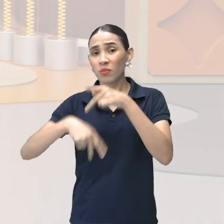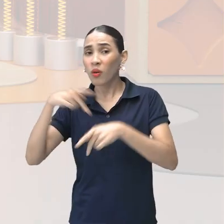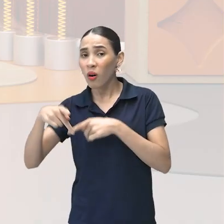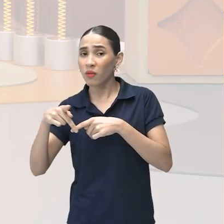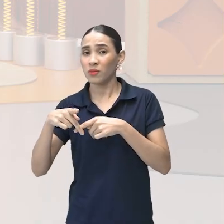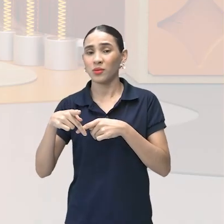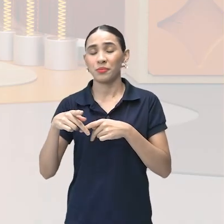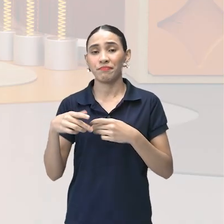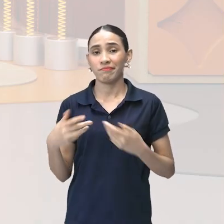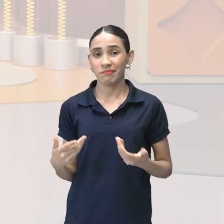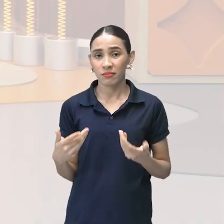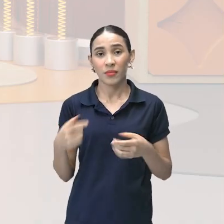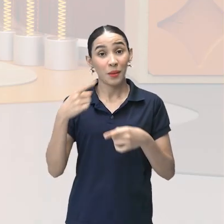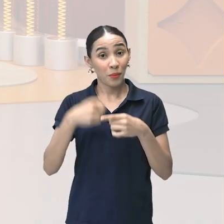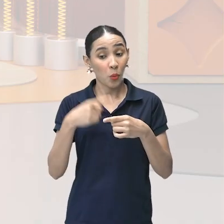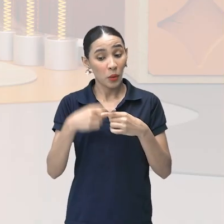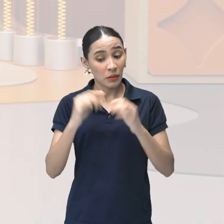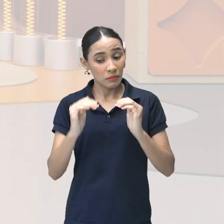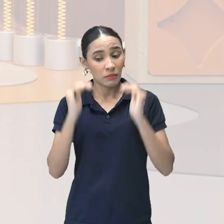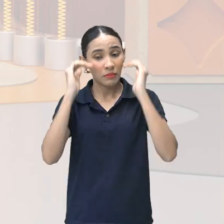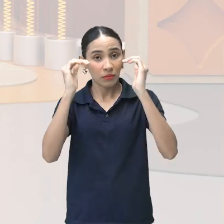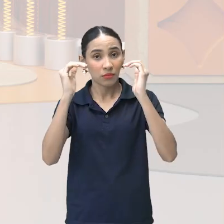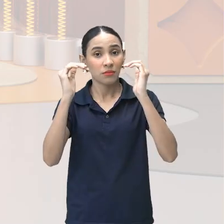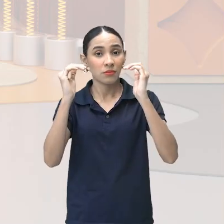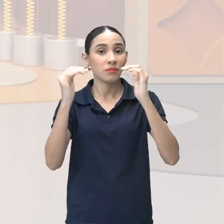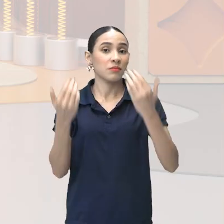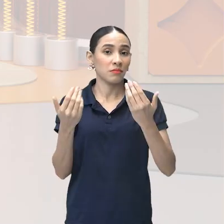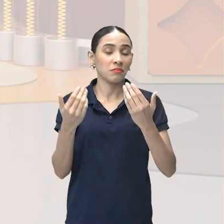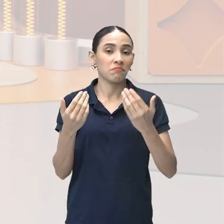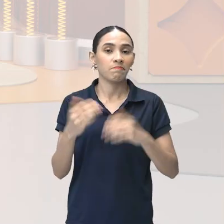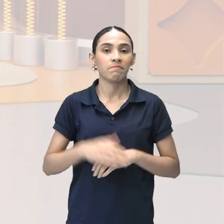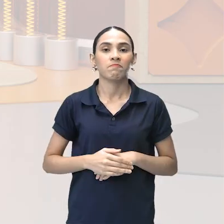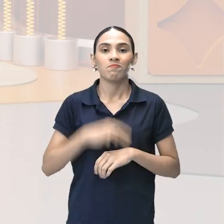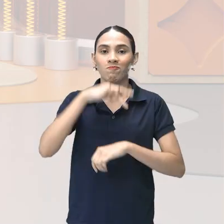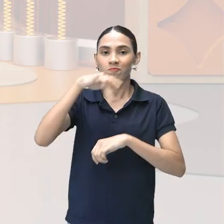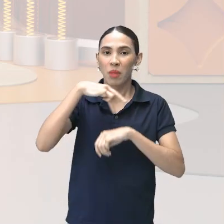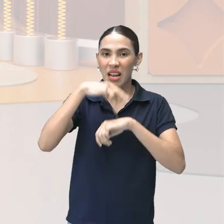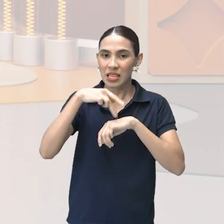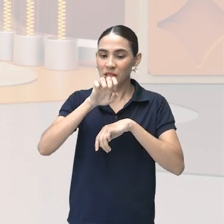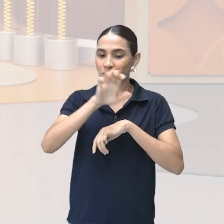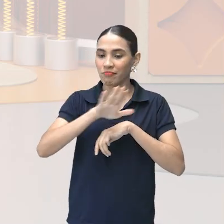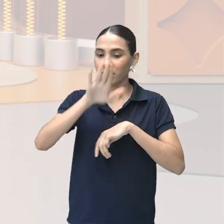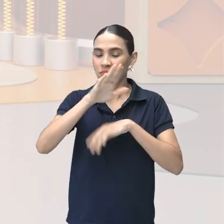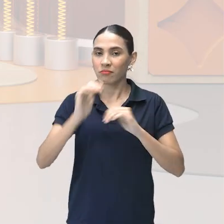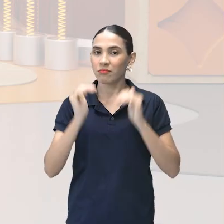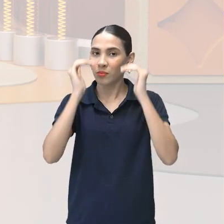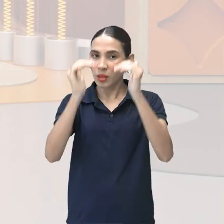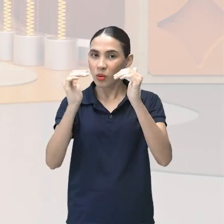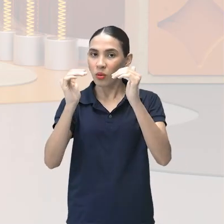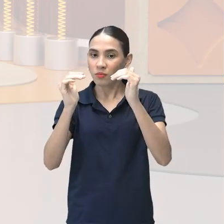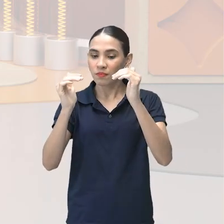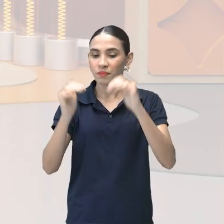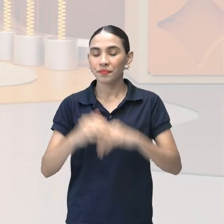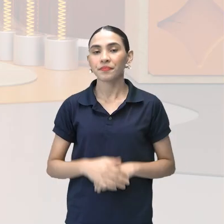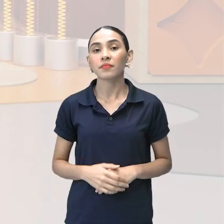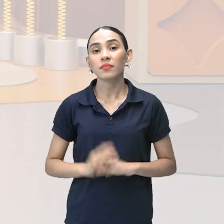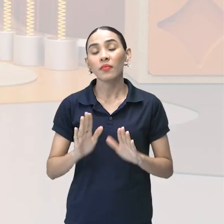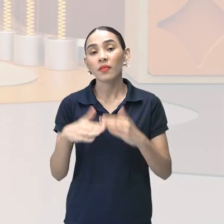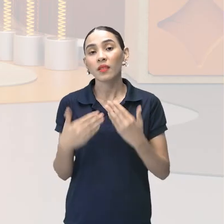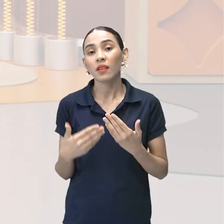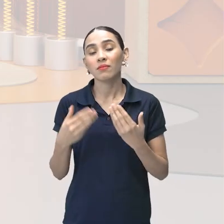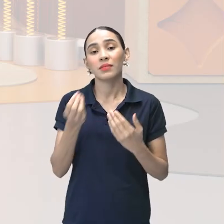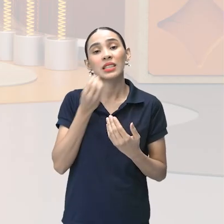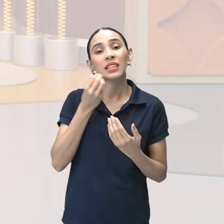as outras civilizações? Porque eles se colocaram como civilizações superiores às demais, certo? E aí